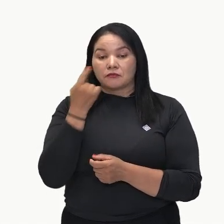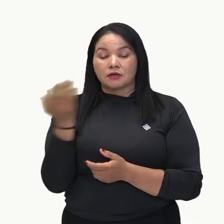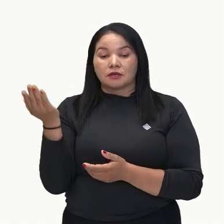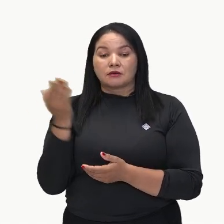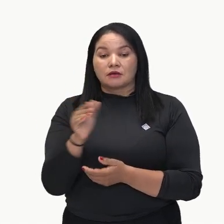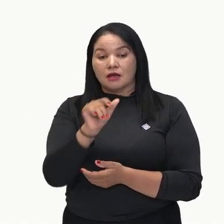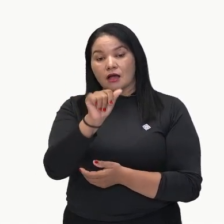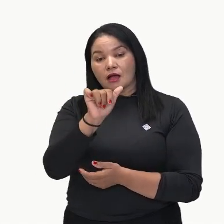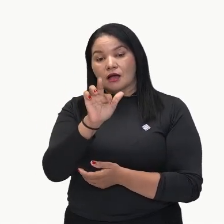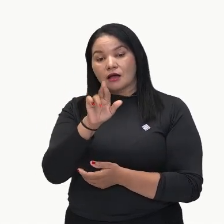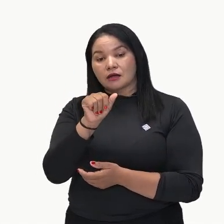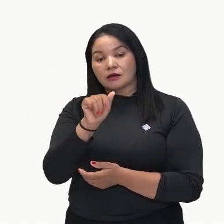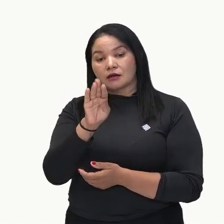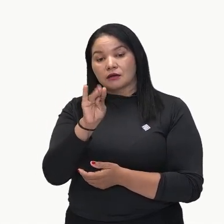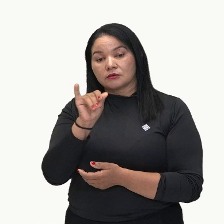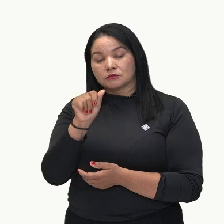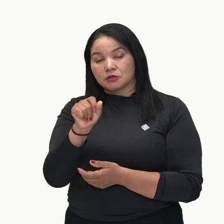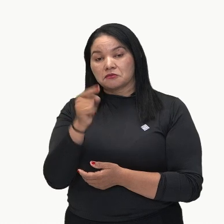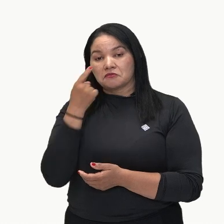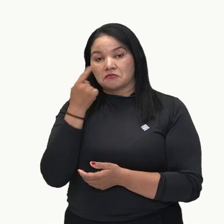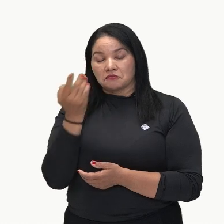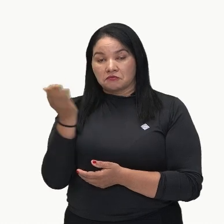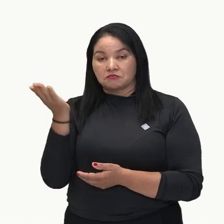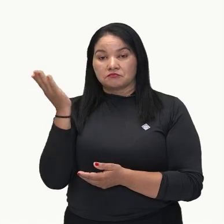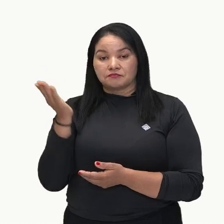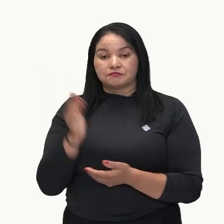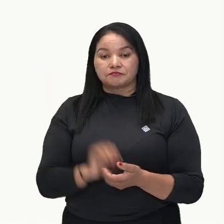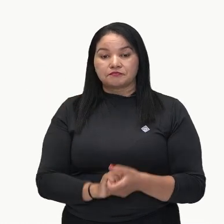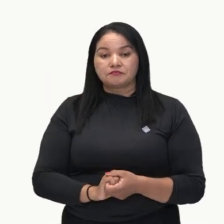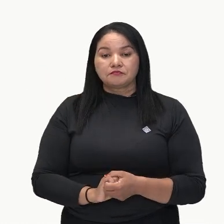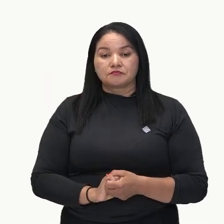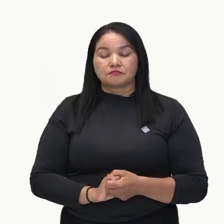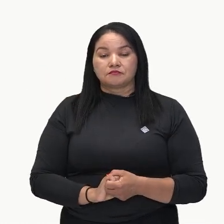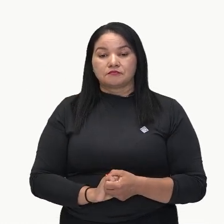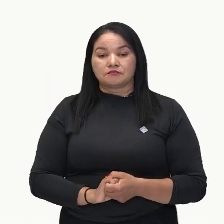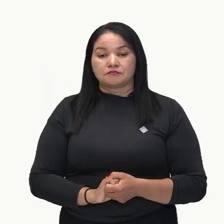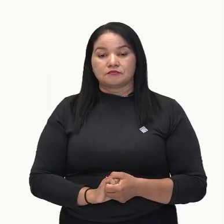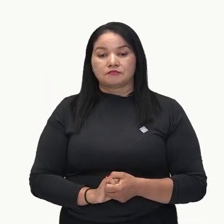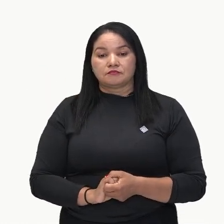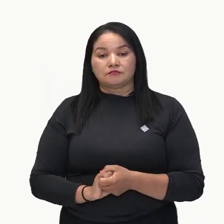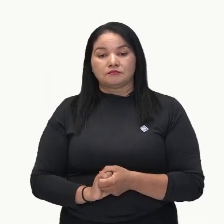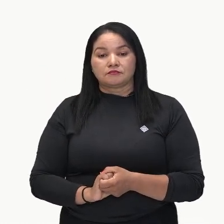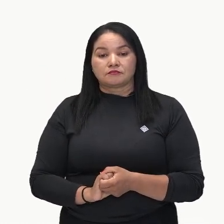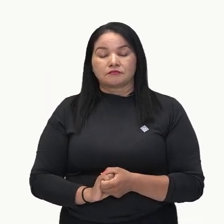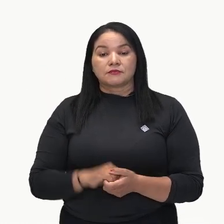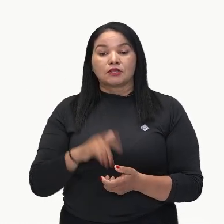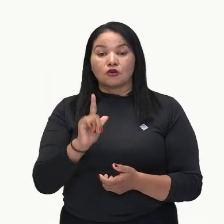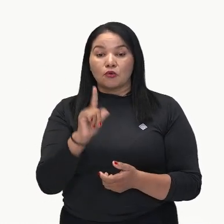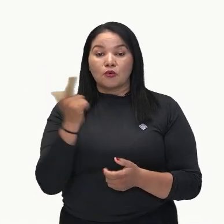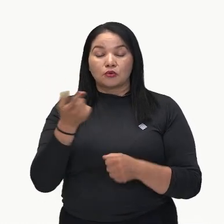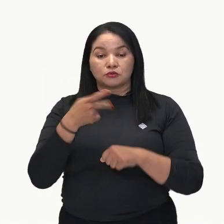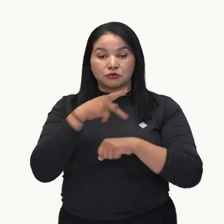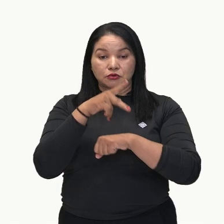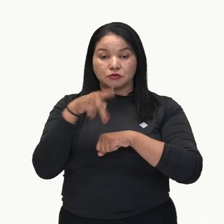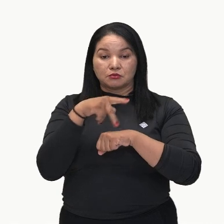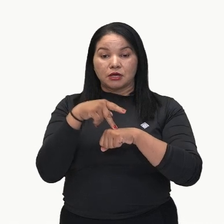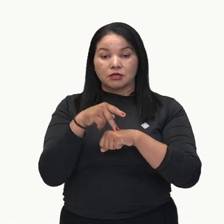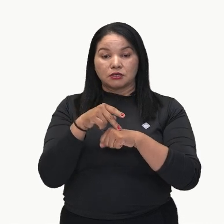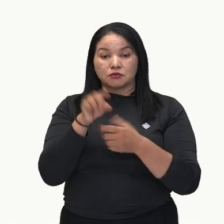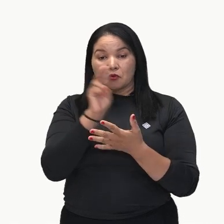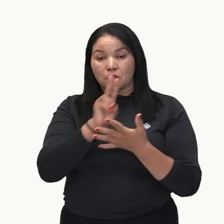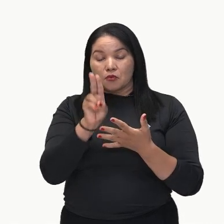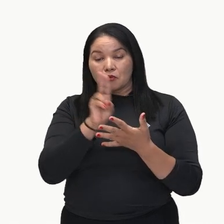a Arábia Saudita, né? Mas a parte do Iraque, Irã, né?